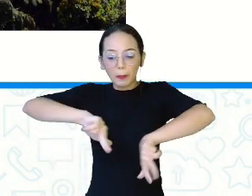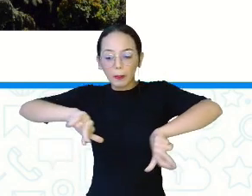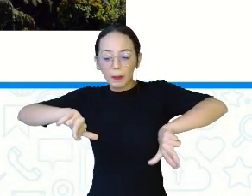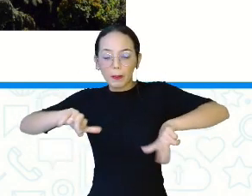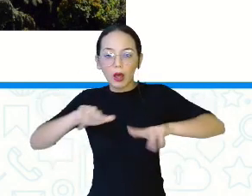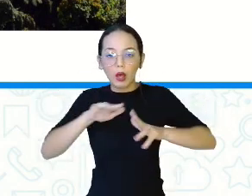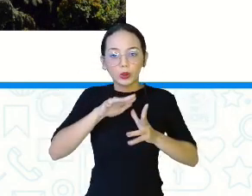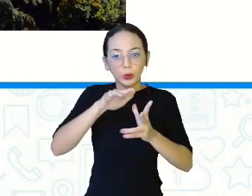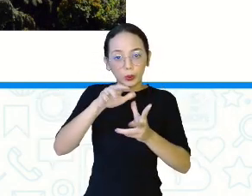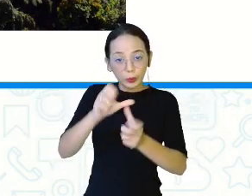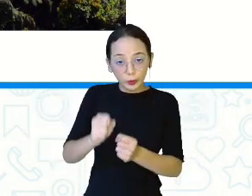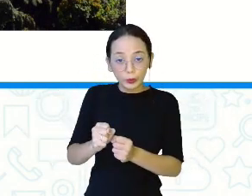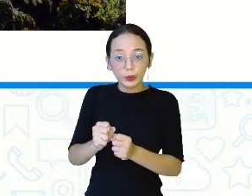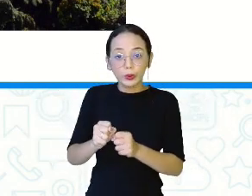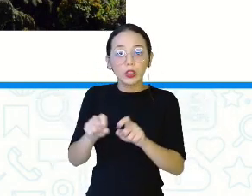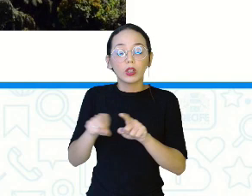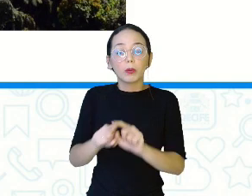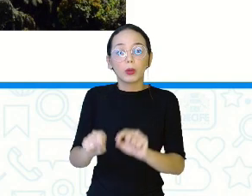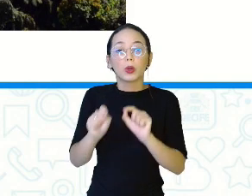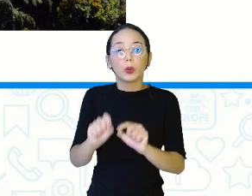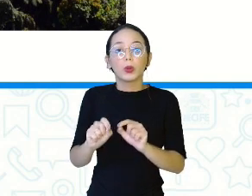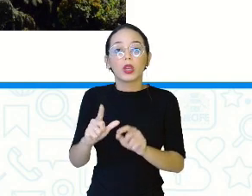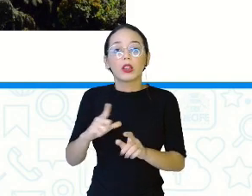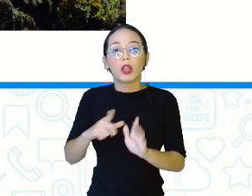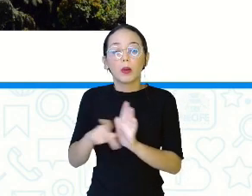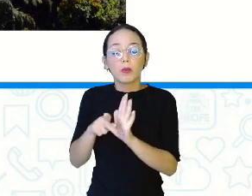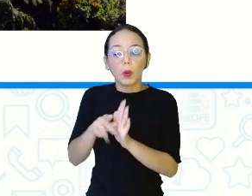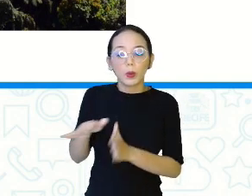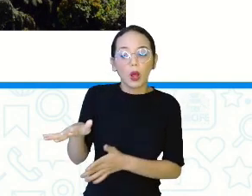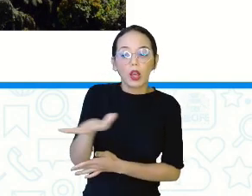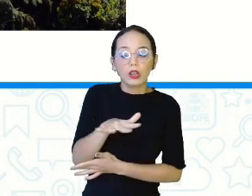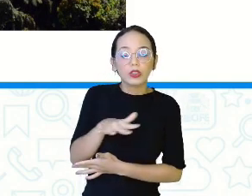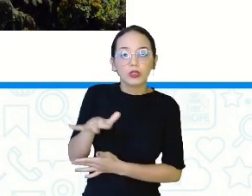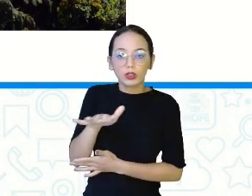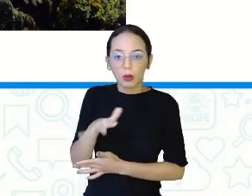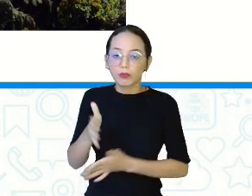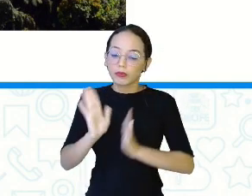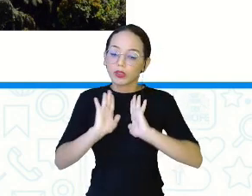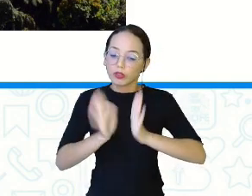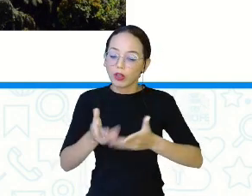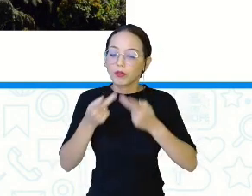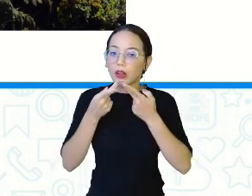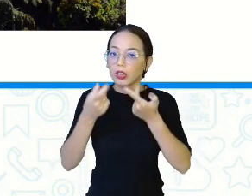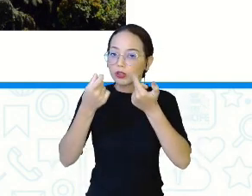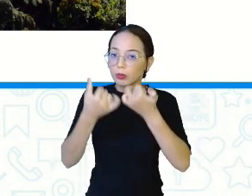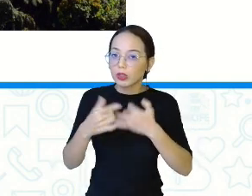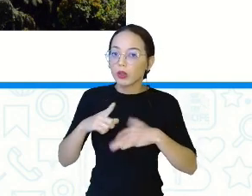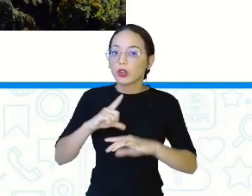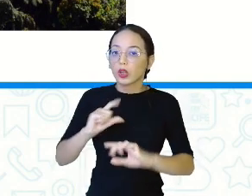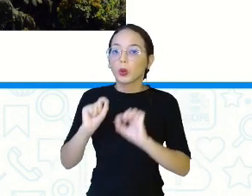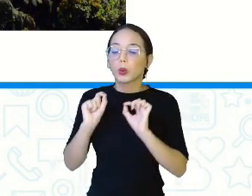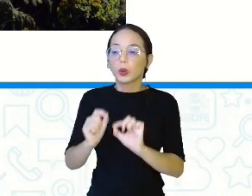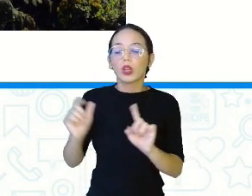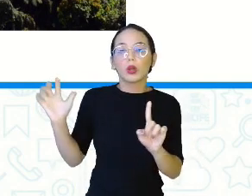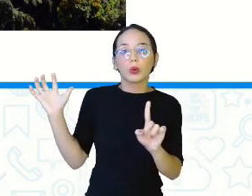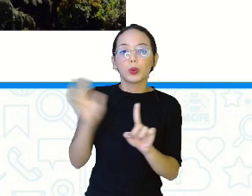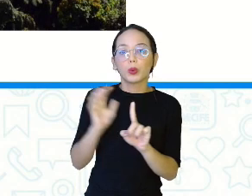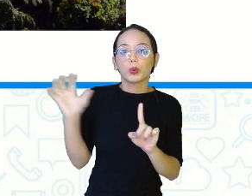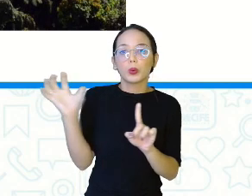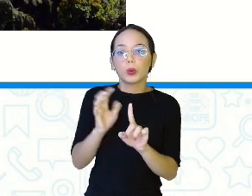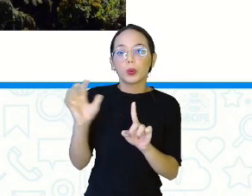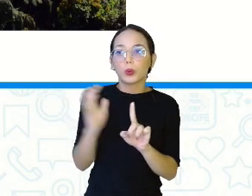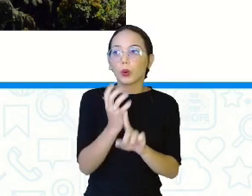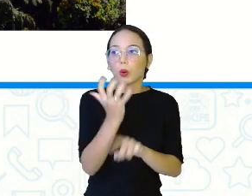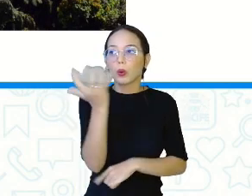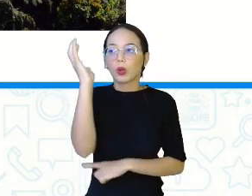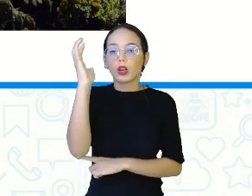mundo, e ela abrange a maior parte da região. E como eu falei também, tem forte influência no